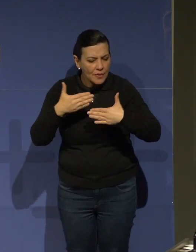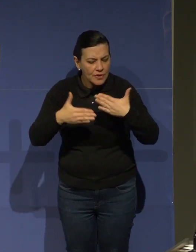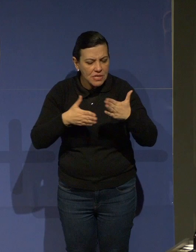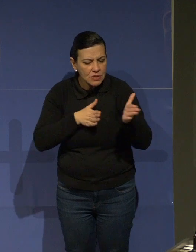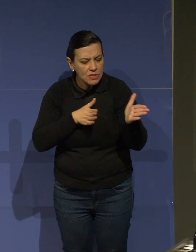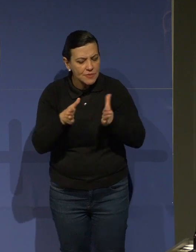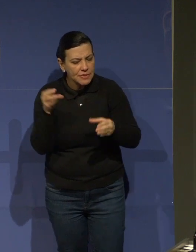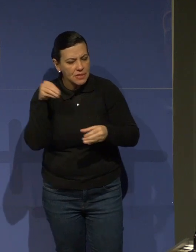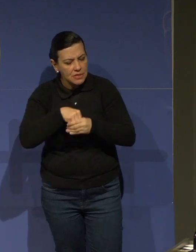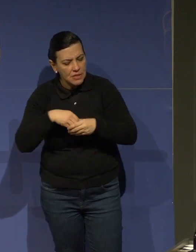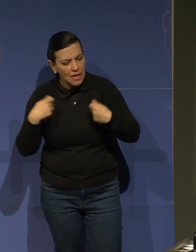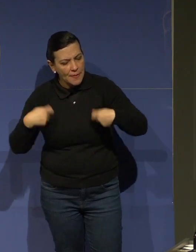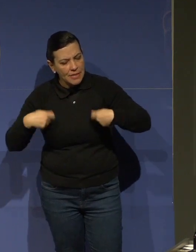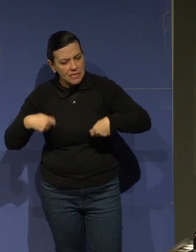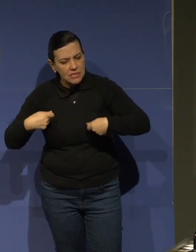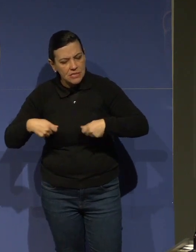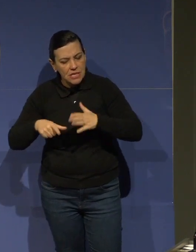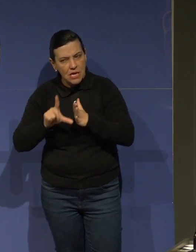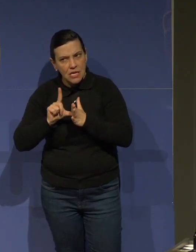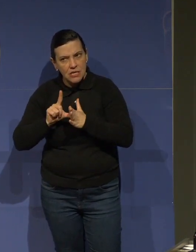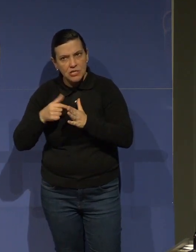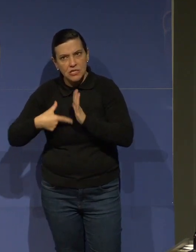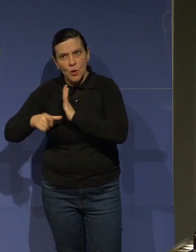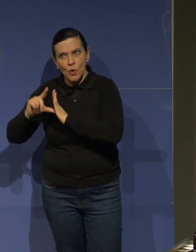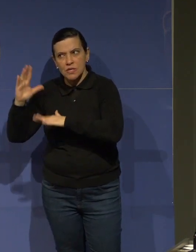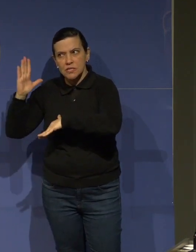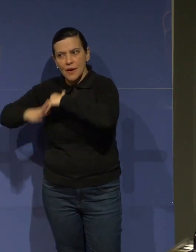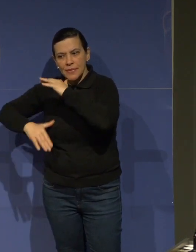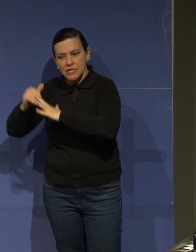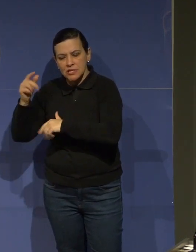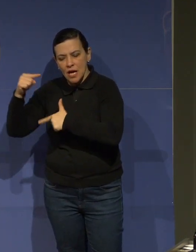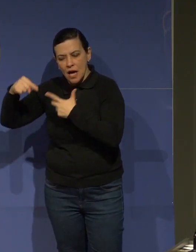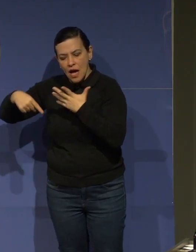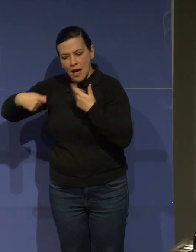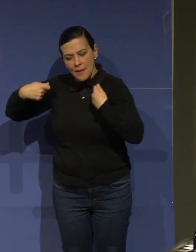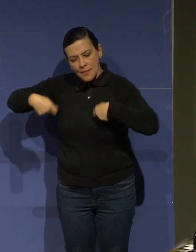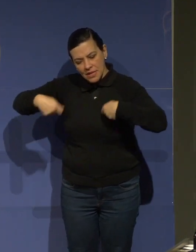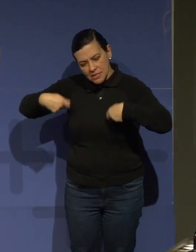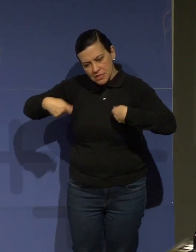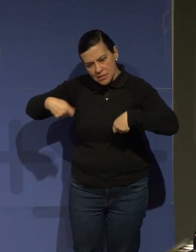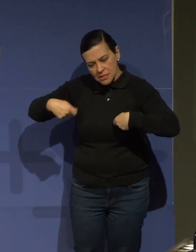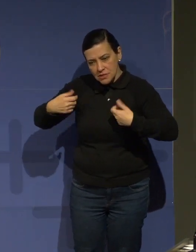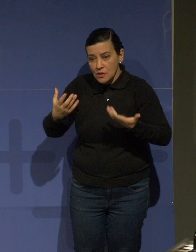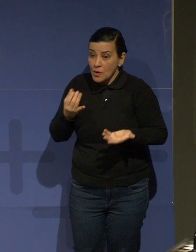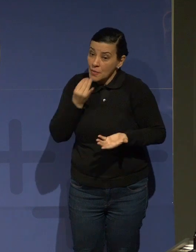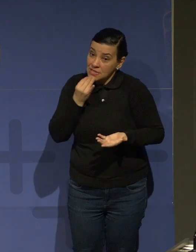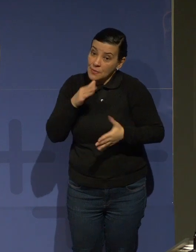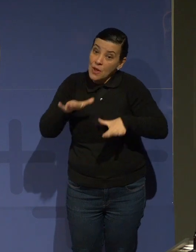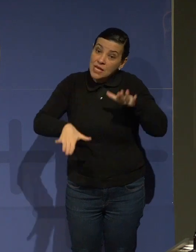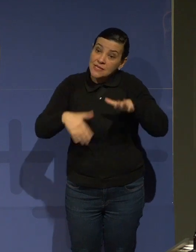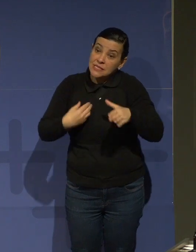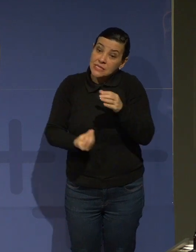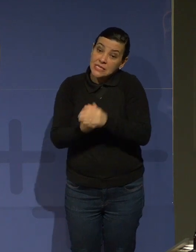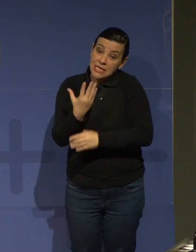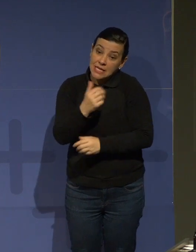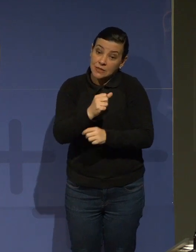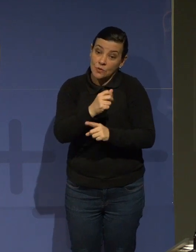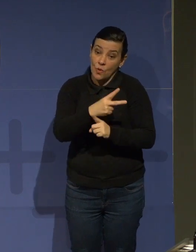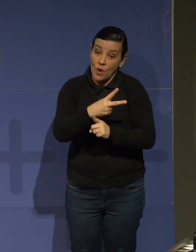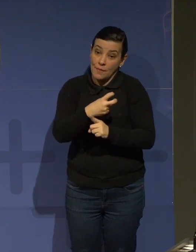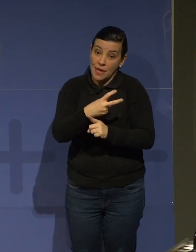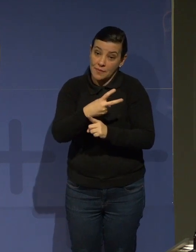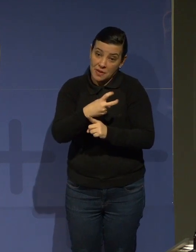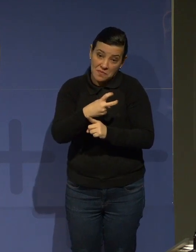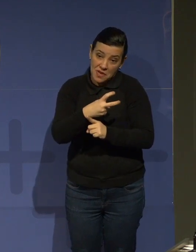acessibilidade, a gente pensa assim, quais são as habilidades que eu preciso? No caso, se eu estou criando um aplicativo para, sei